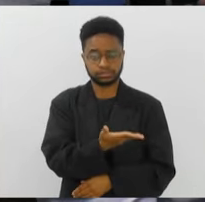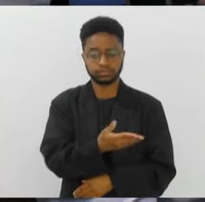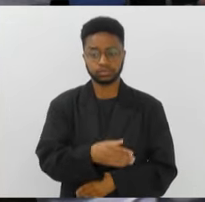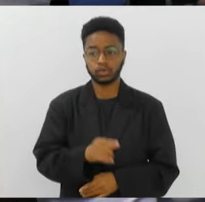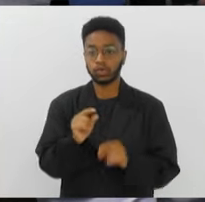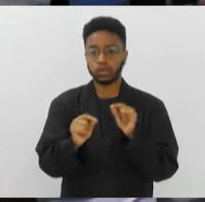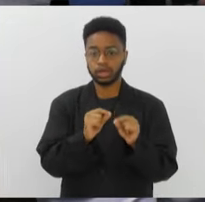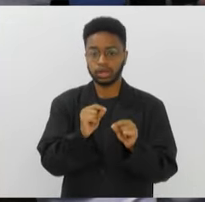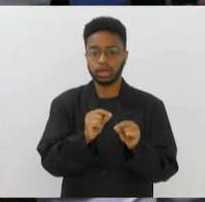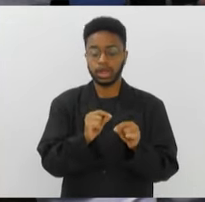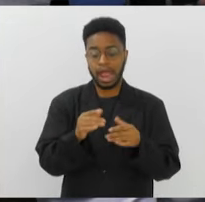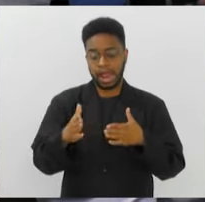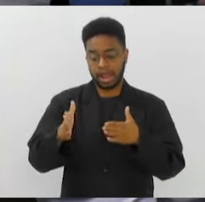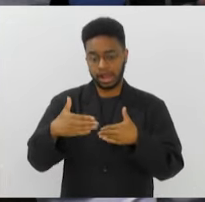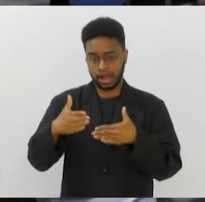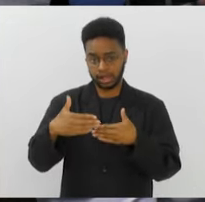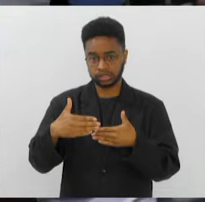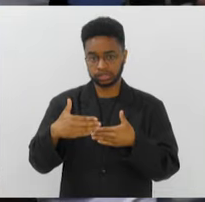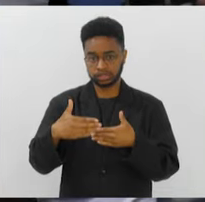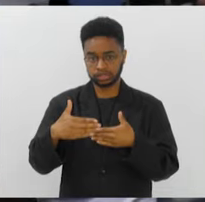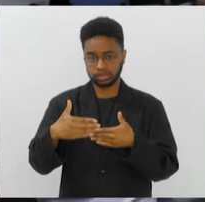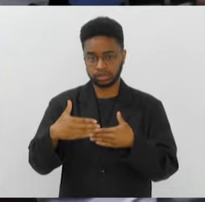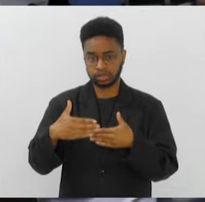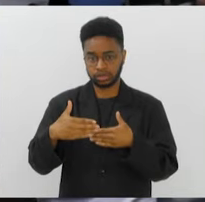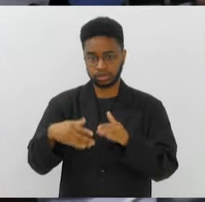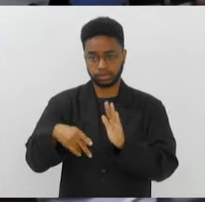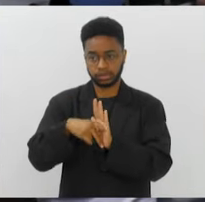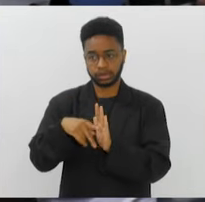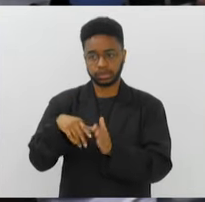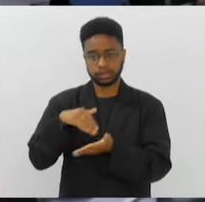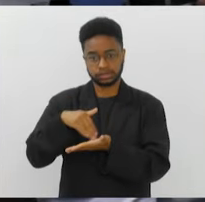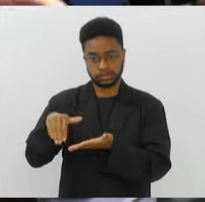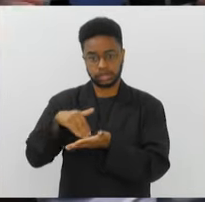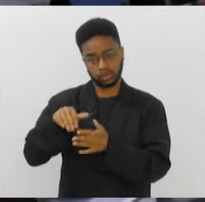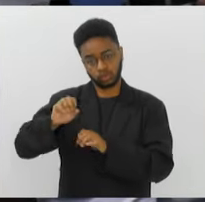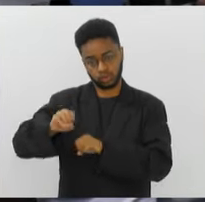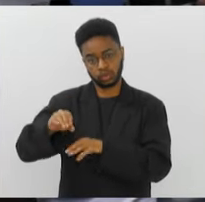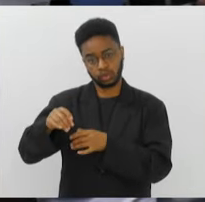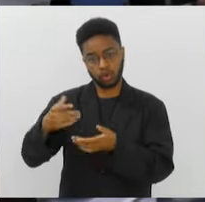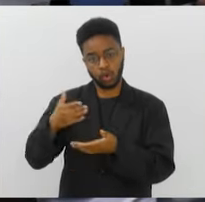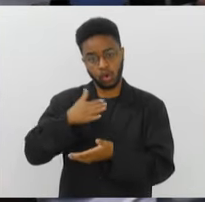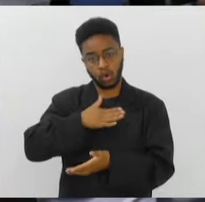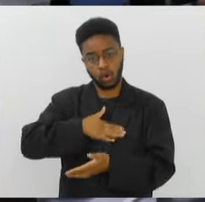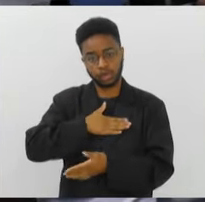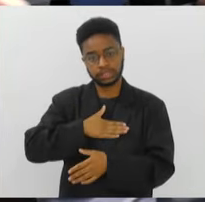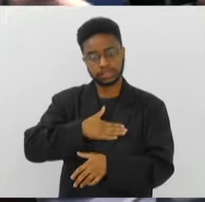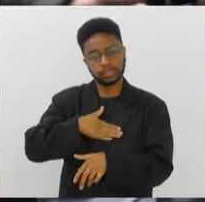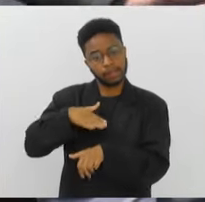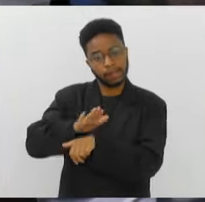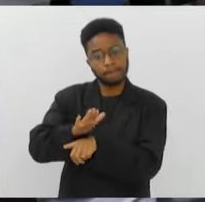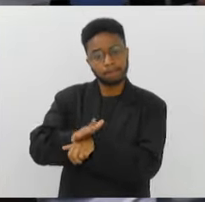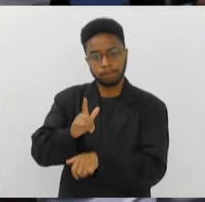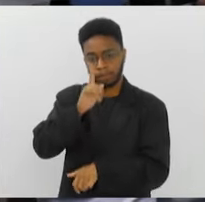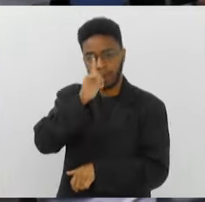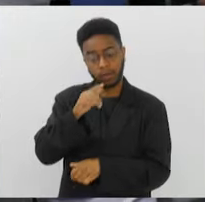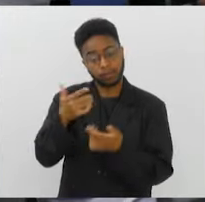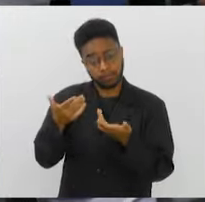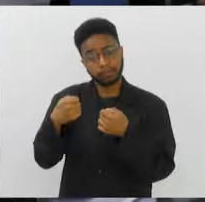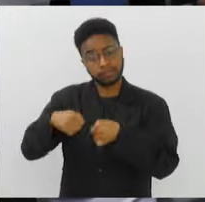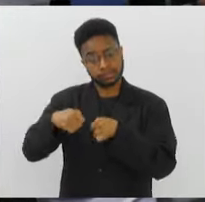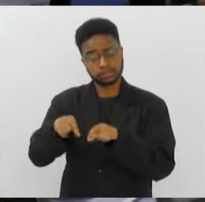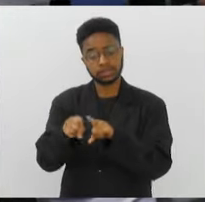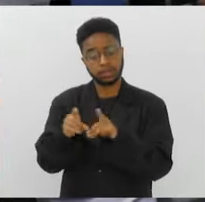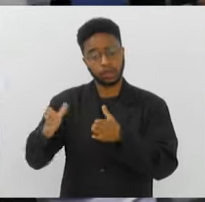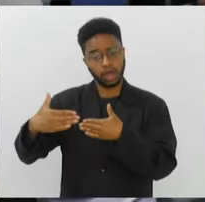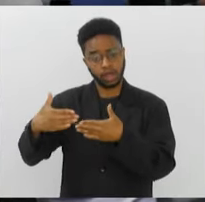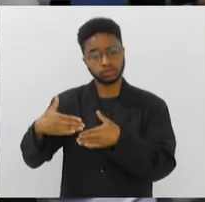o caixote que o secretário de educação botou as crianças para trás, já que eles gostam de sentar no pau, senta no caixote, porra!